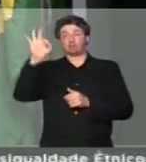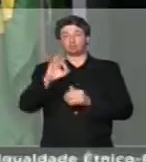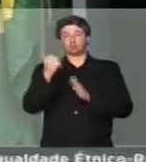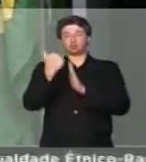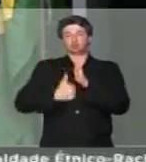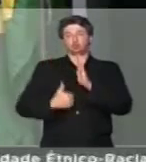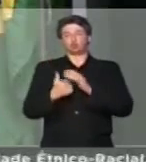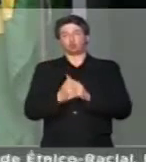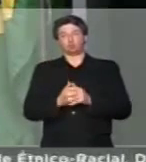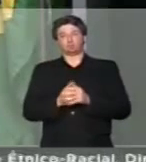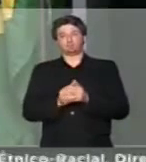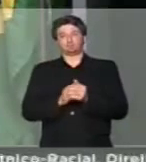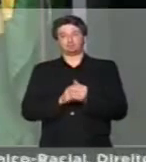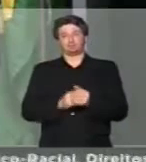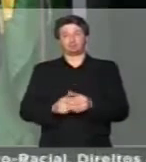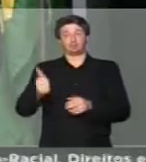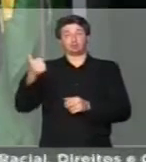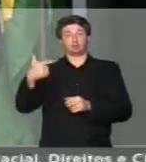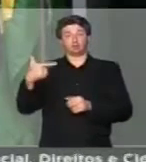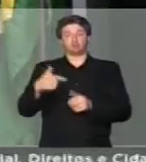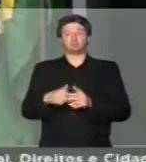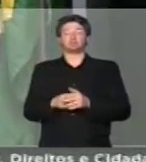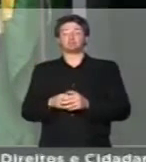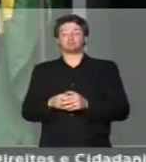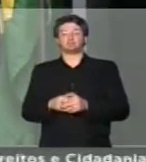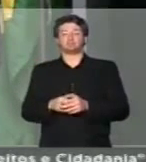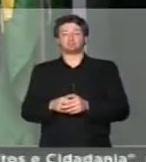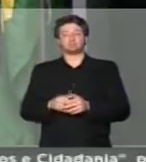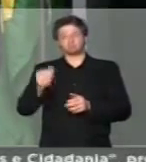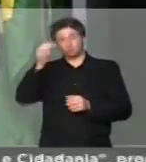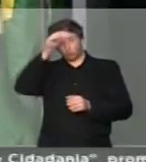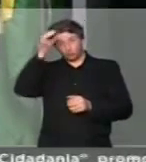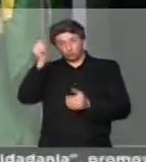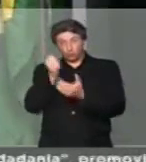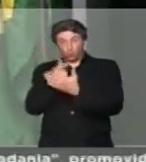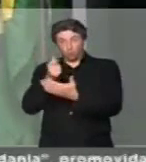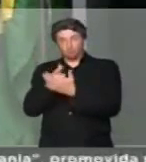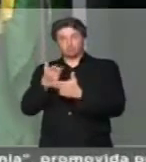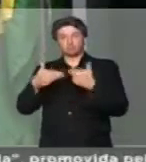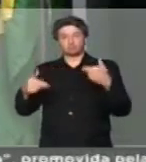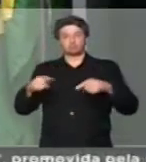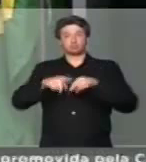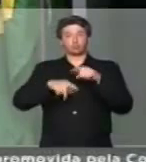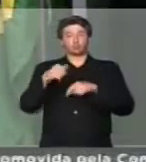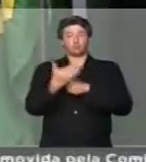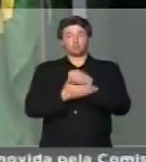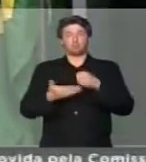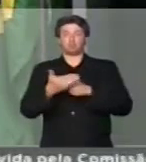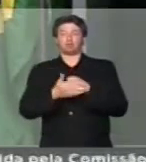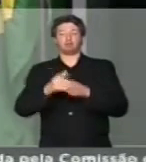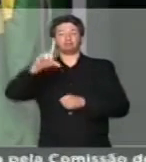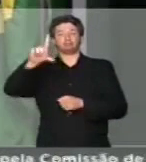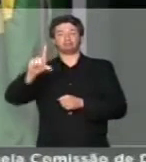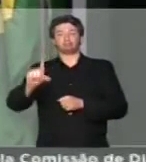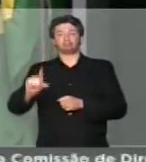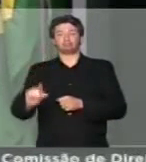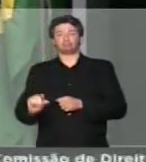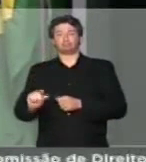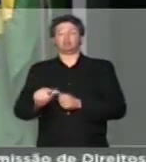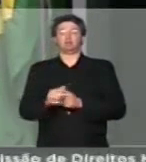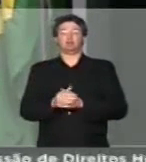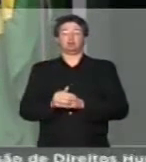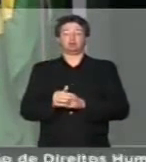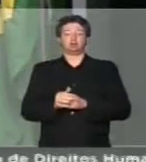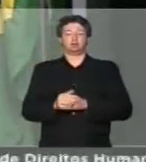90%. 12, o consumo de bens essenciais em queda.